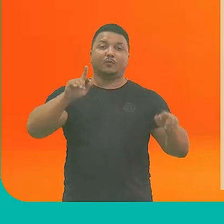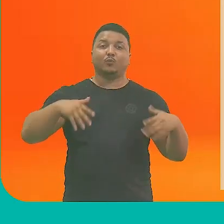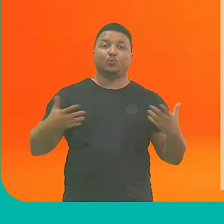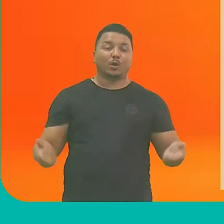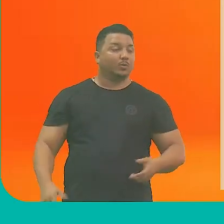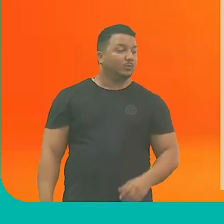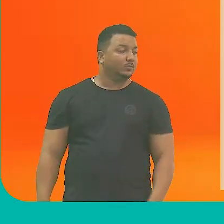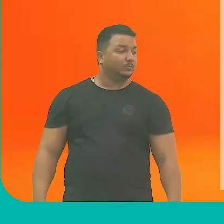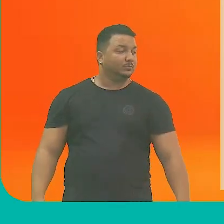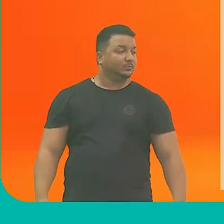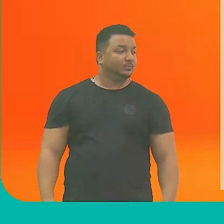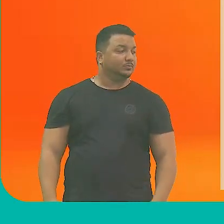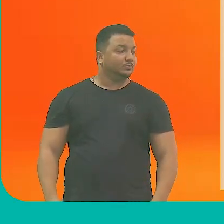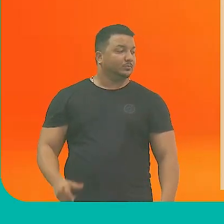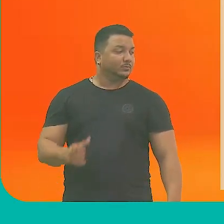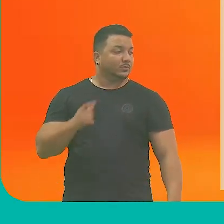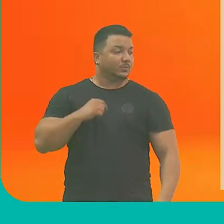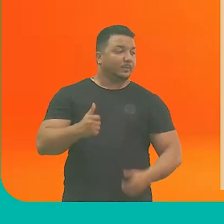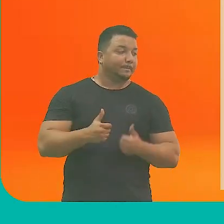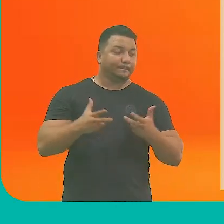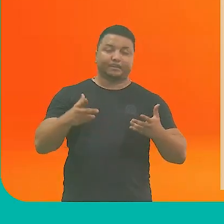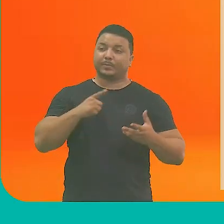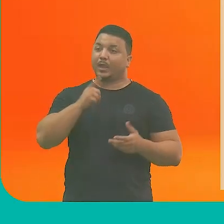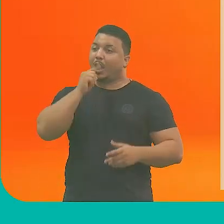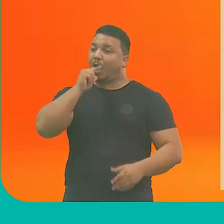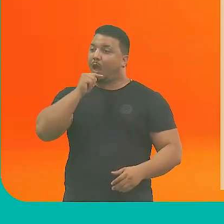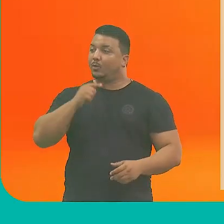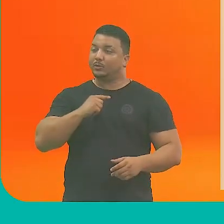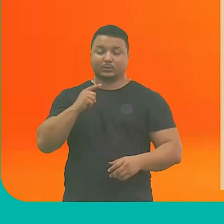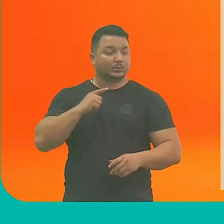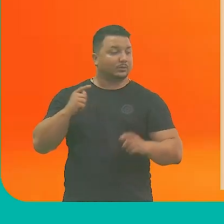que determina a quantidade de água o quê?